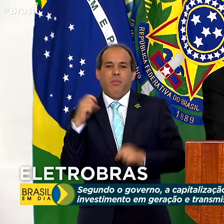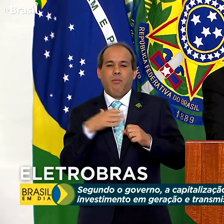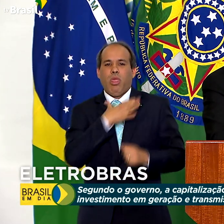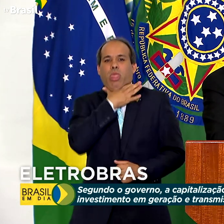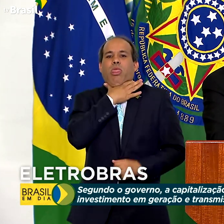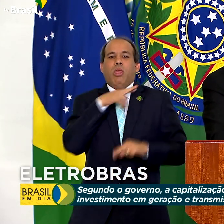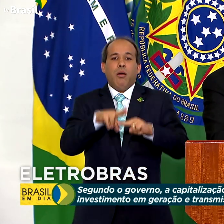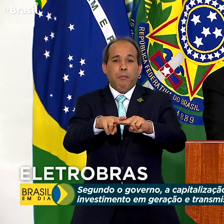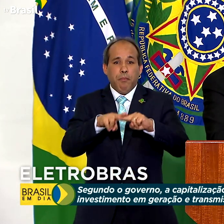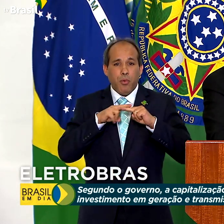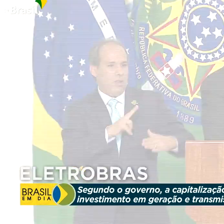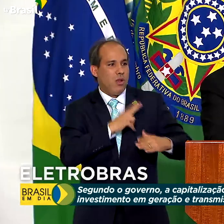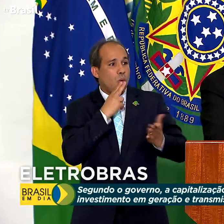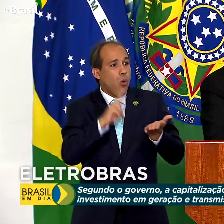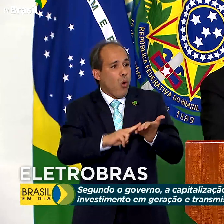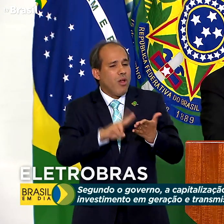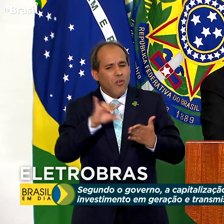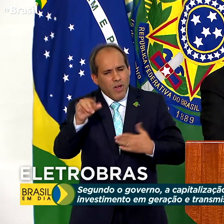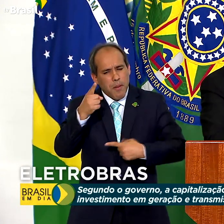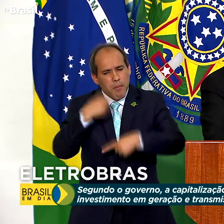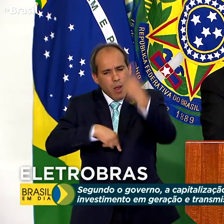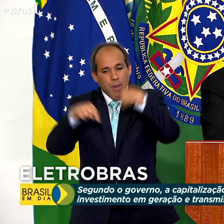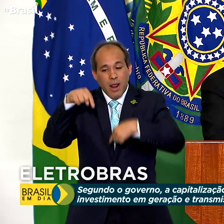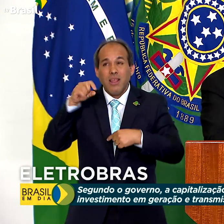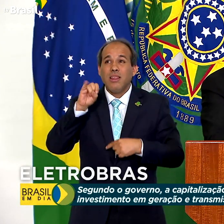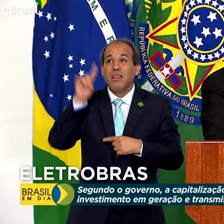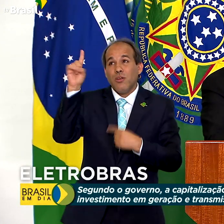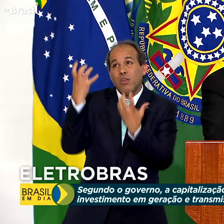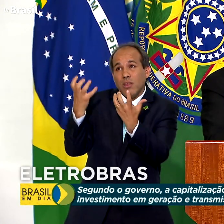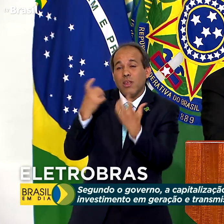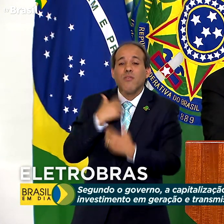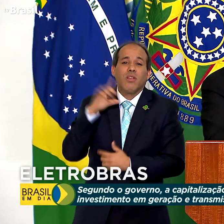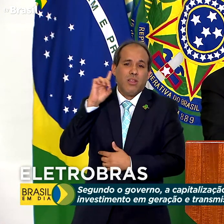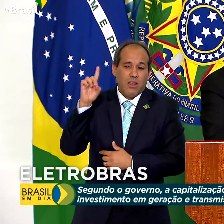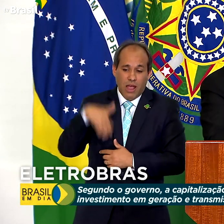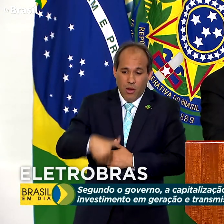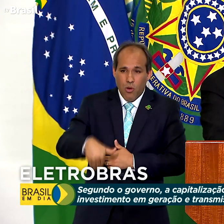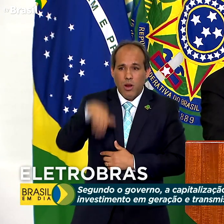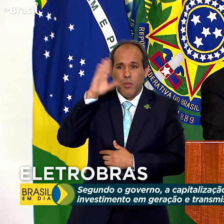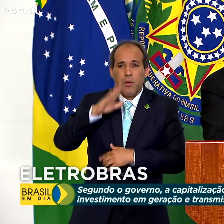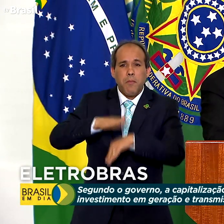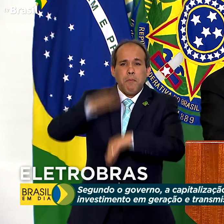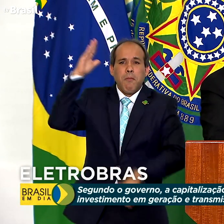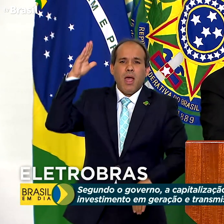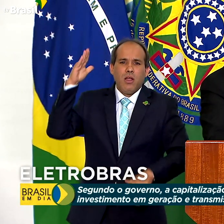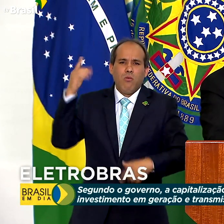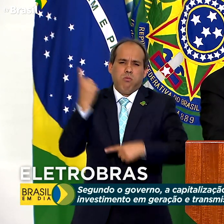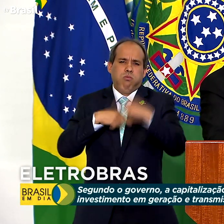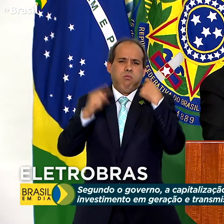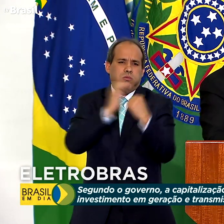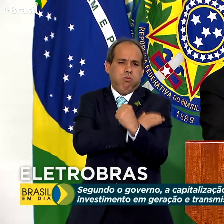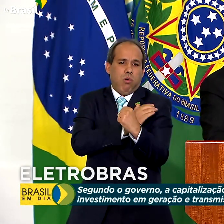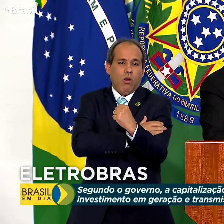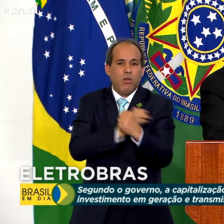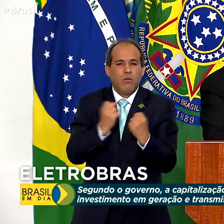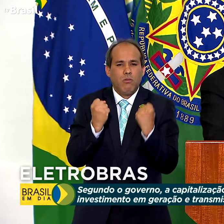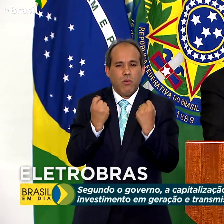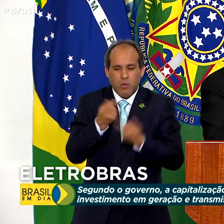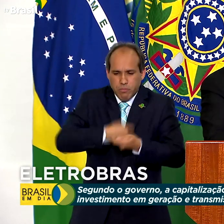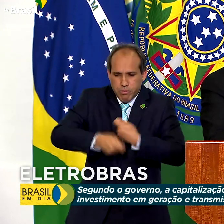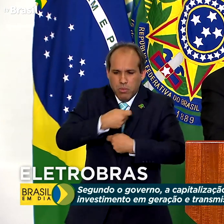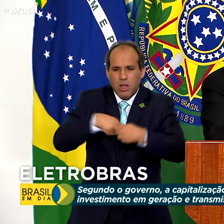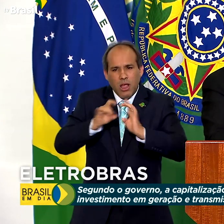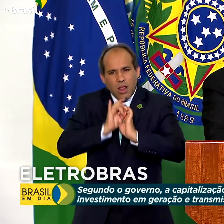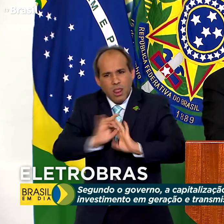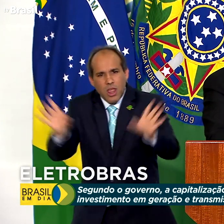a privatização. E o Brasil, cada vez mais, tornará um país menos inchado, onde a livre iniciativa,